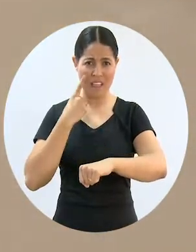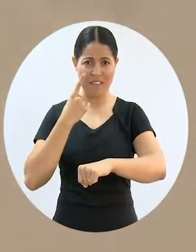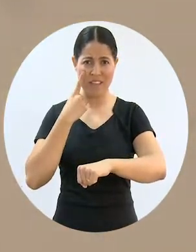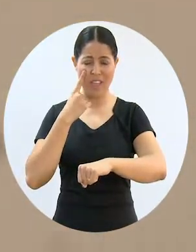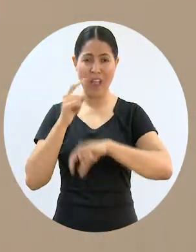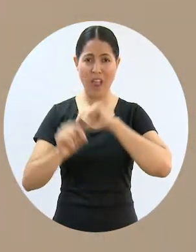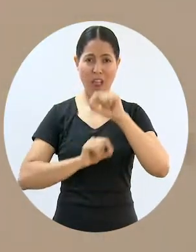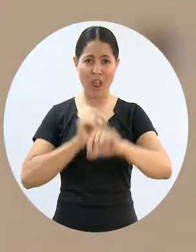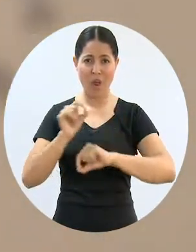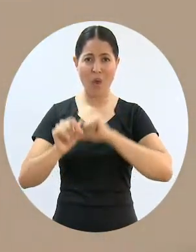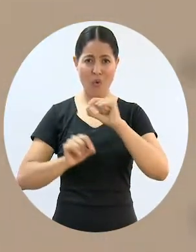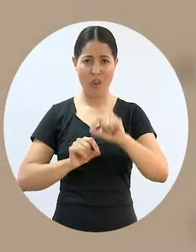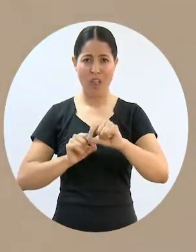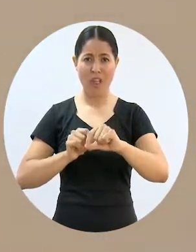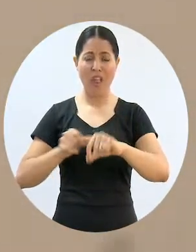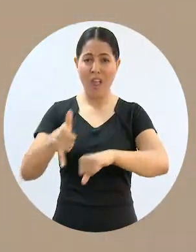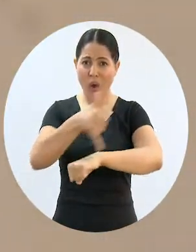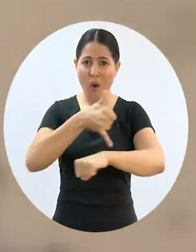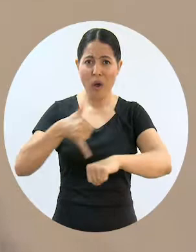óleo.